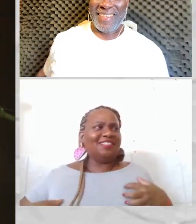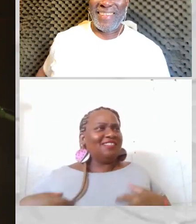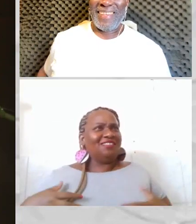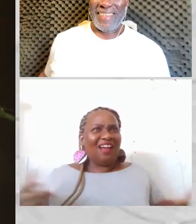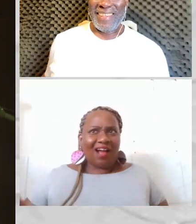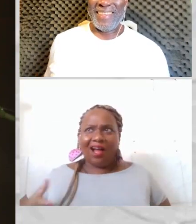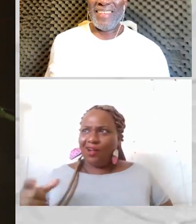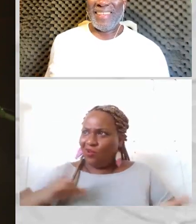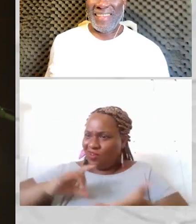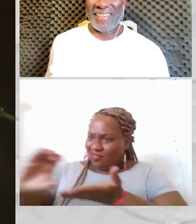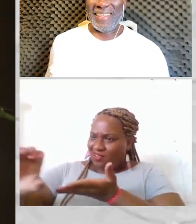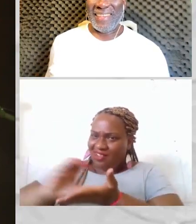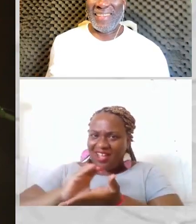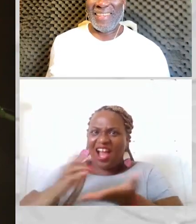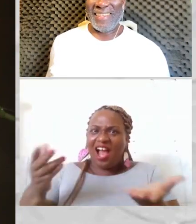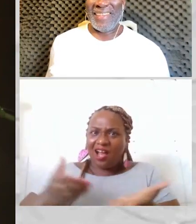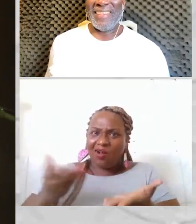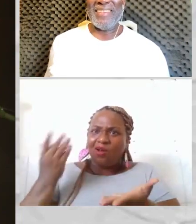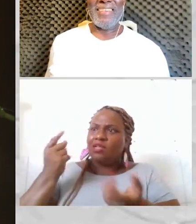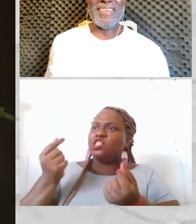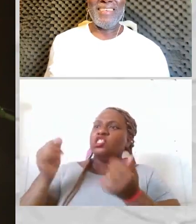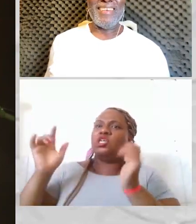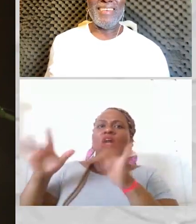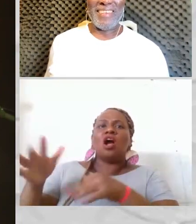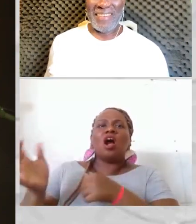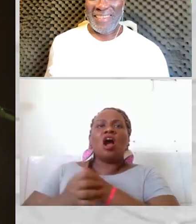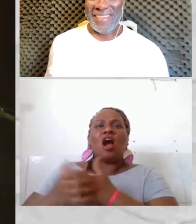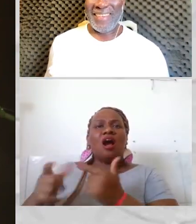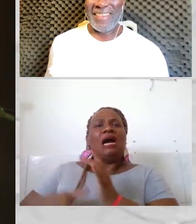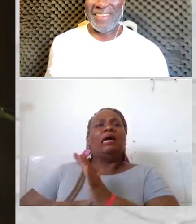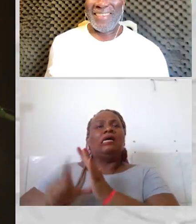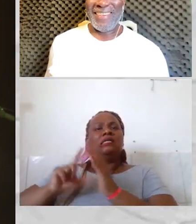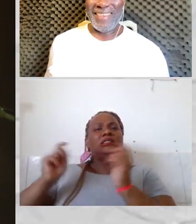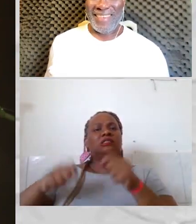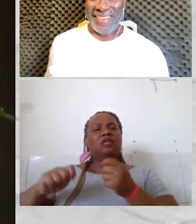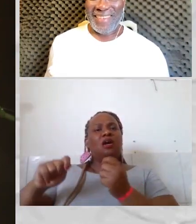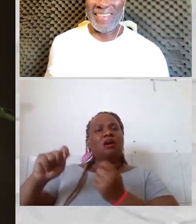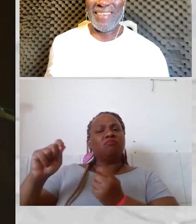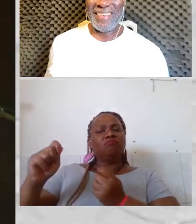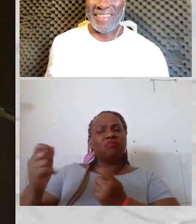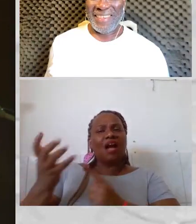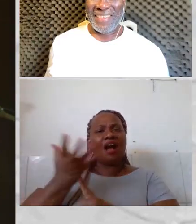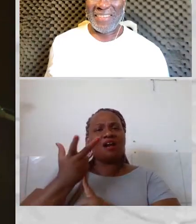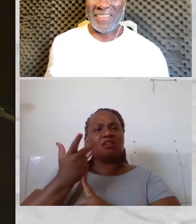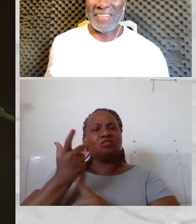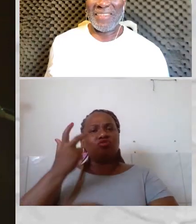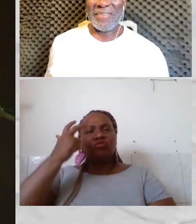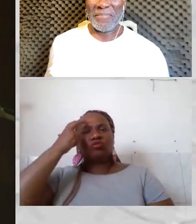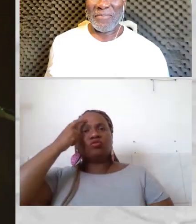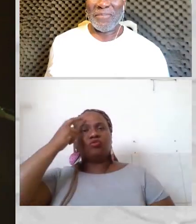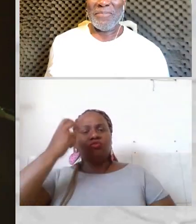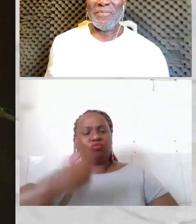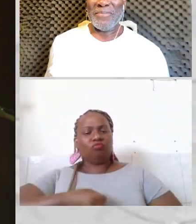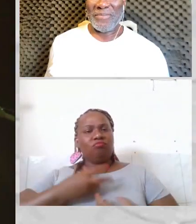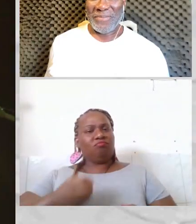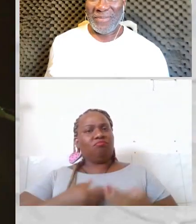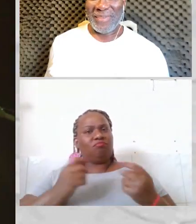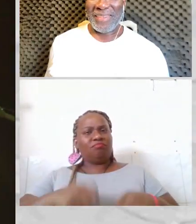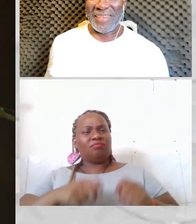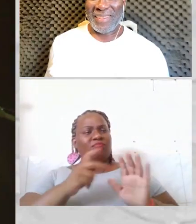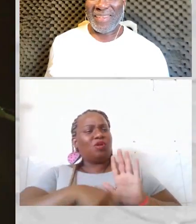agora tem entender, mas esse dinheiro estava onde antes? Por que não botaram antes para cultura, para poesia, para ter um monte de projeto acontecendo,